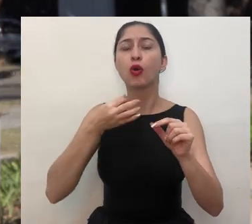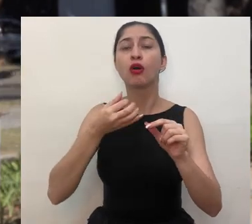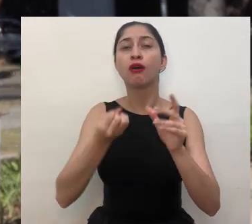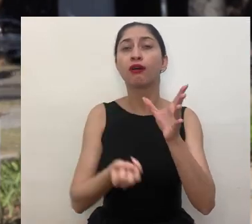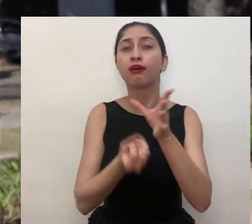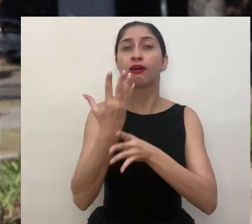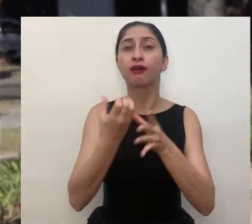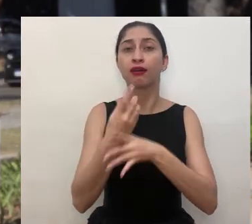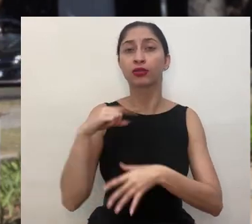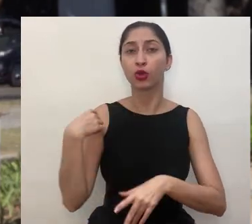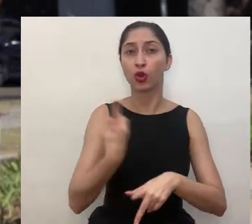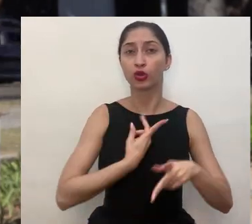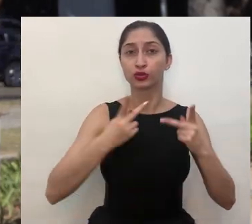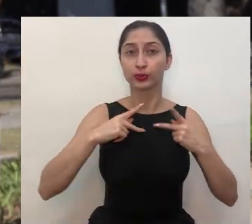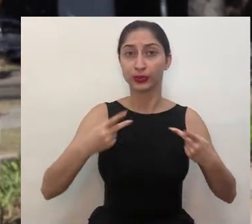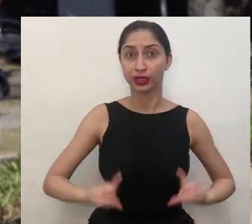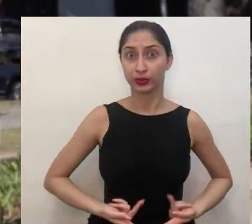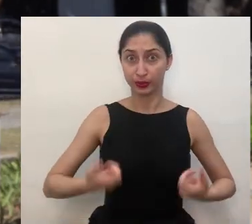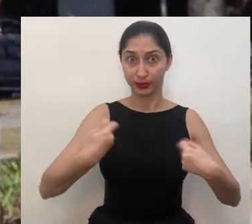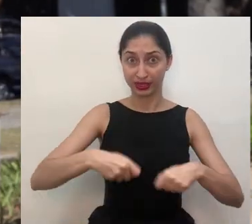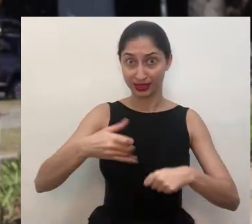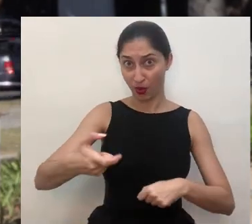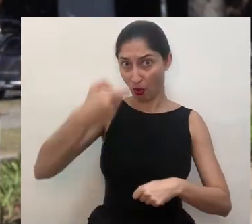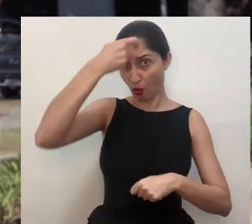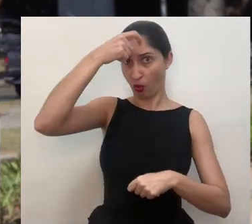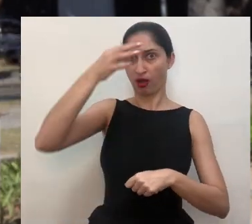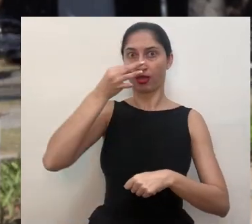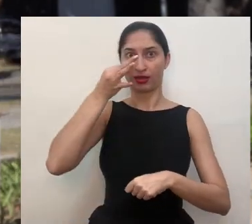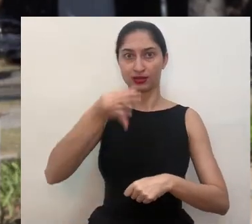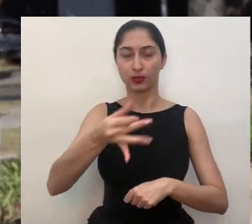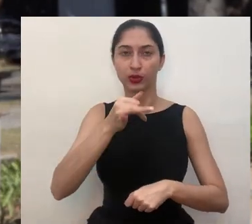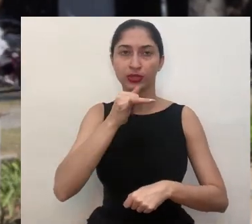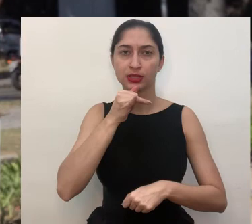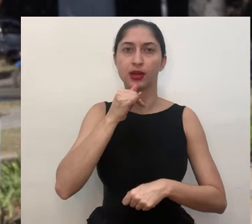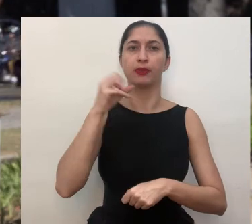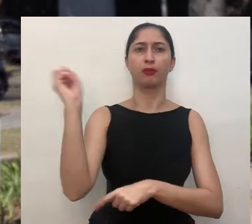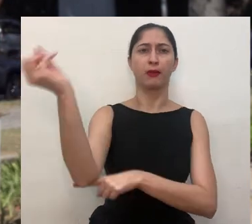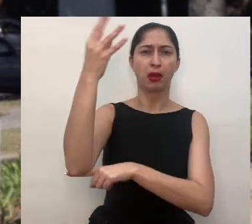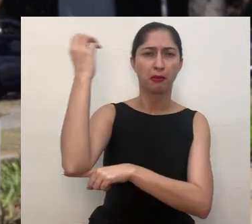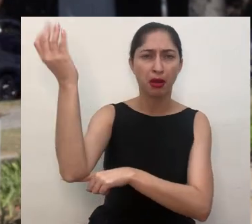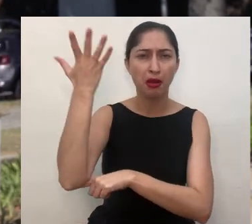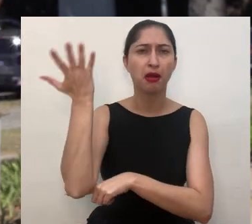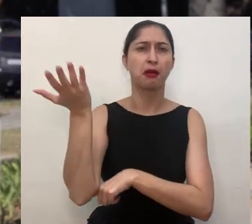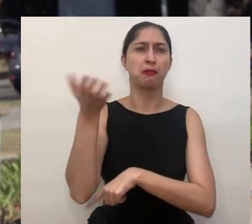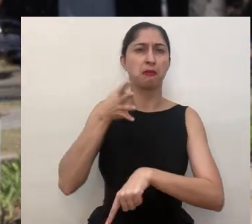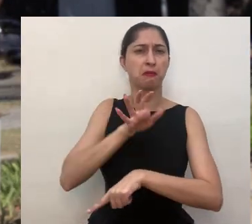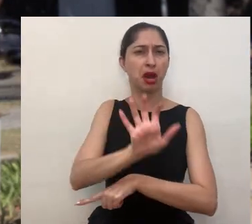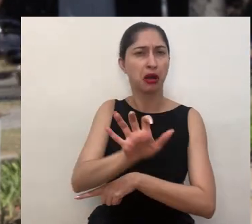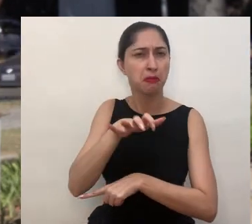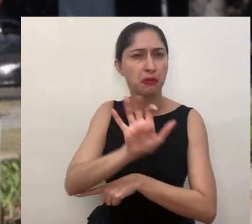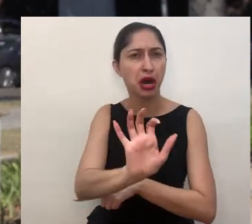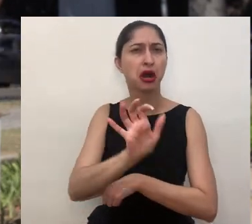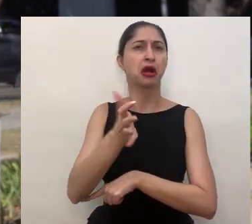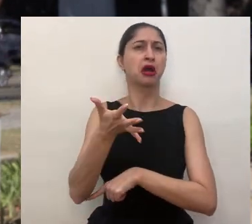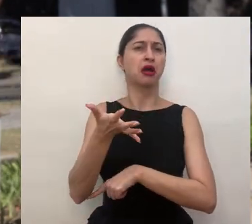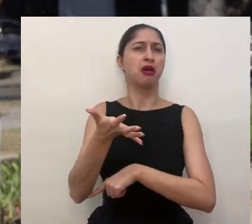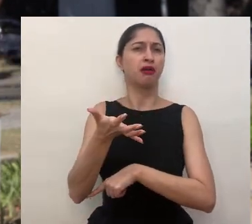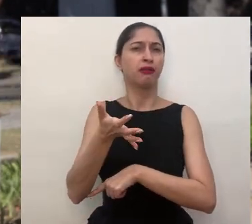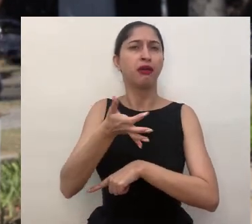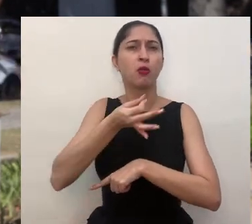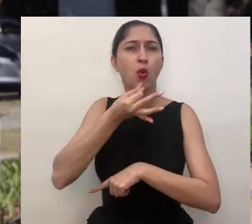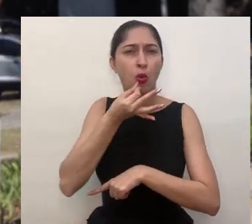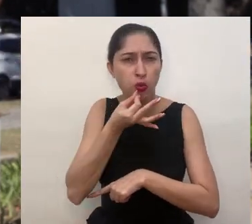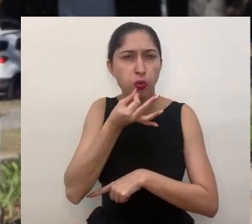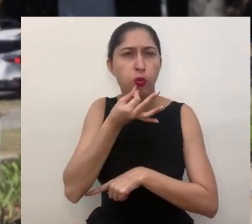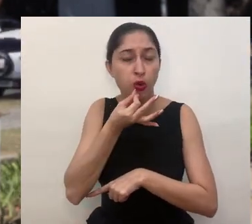precisam ser ouvidos conscientemente, como as sirenes, as buzinas, os apitos. Esses sons eles são importantes porque